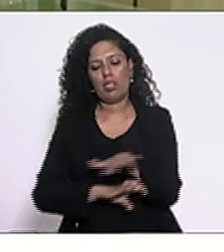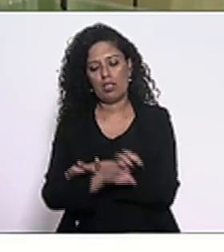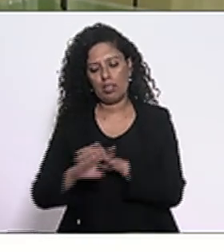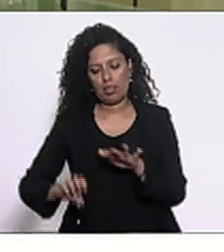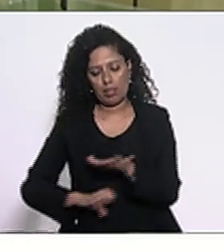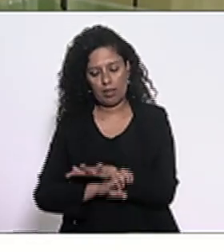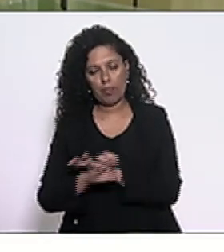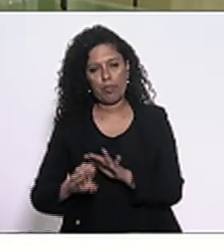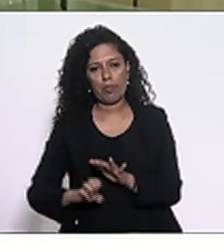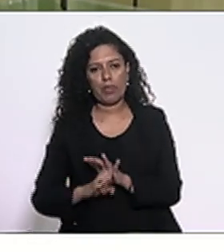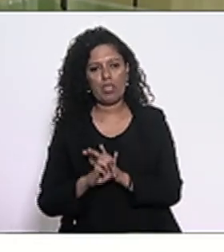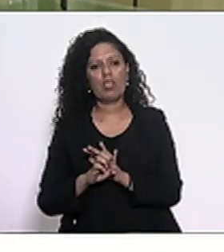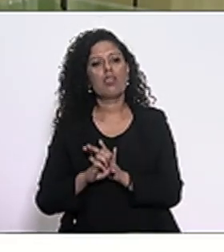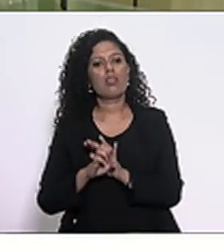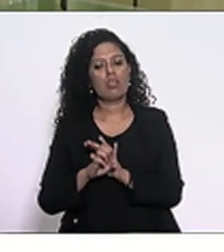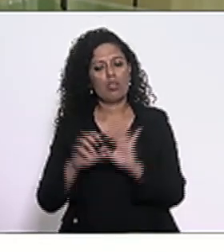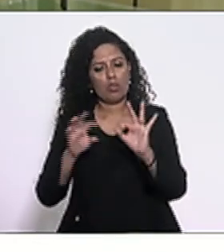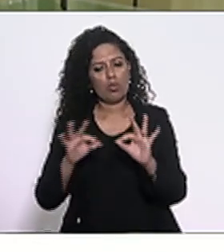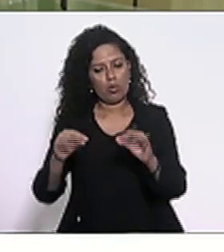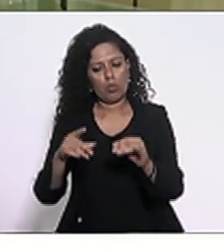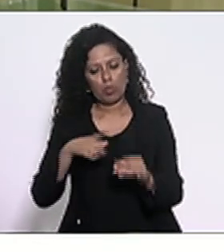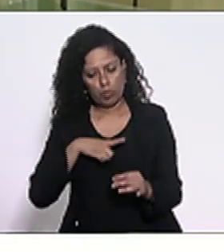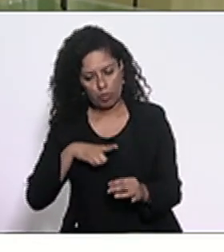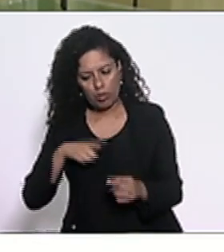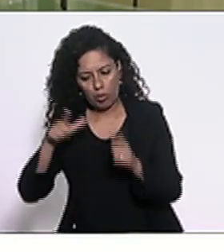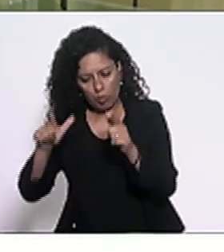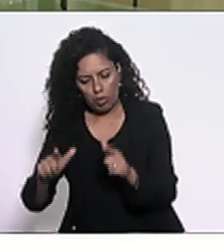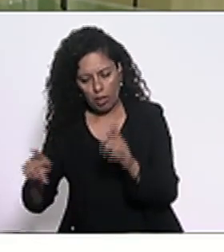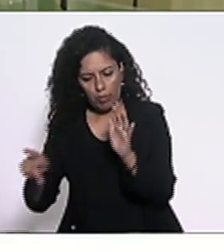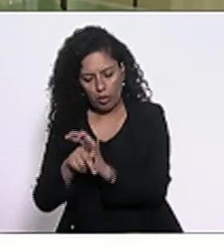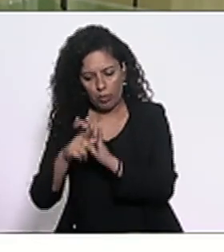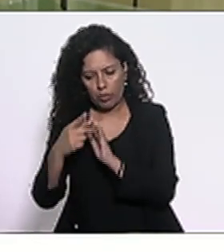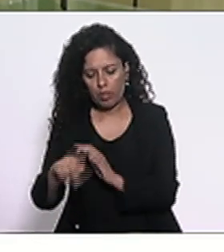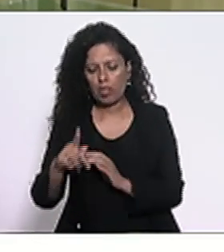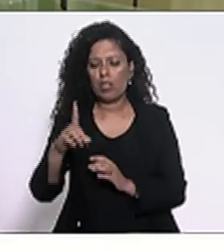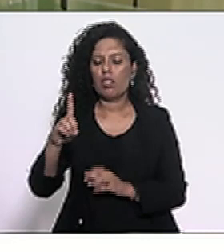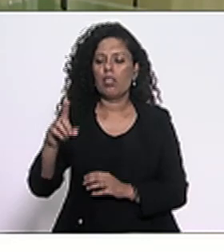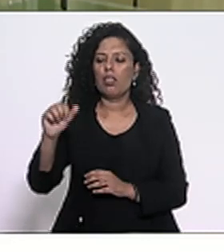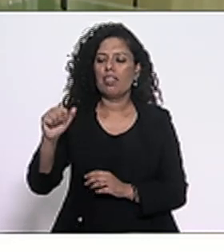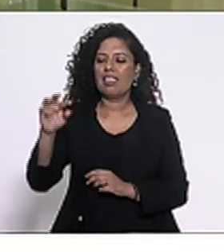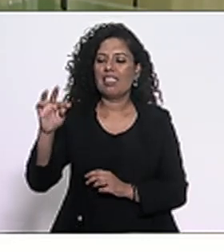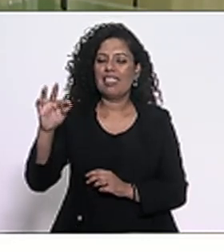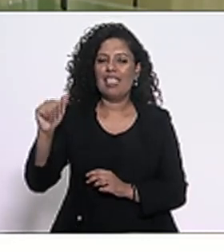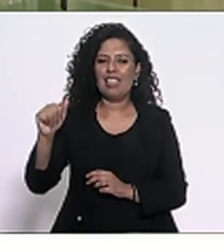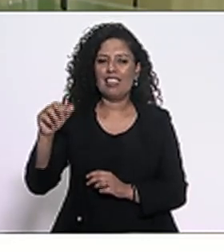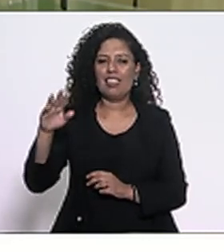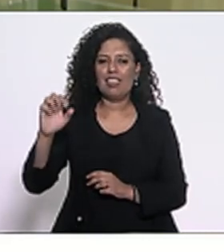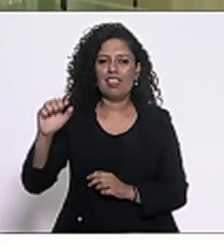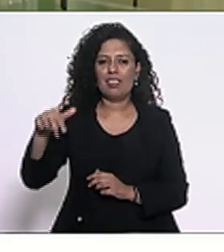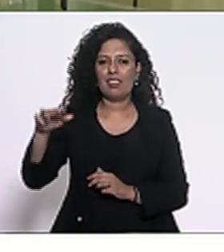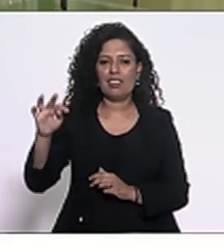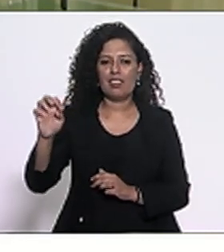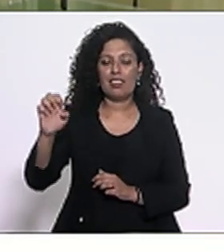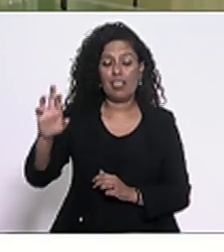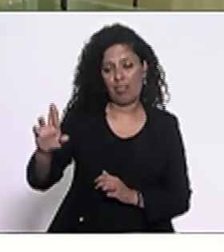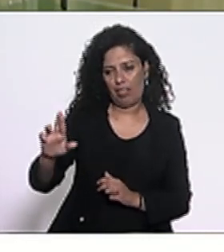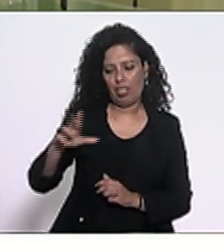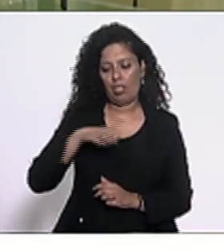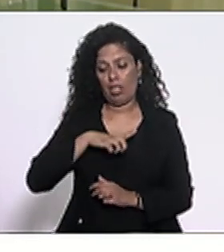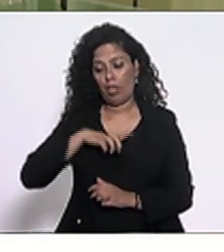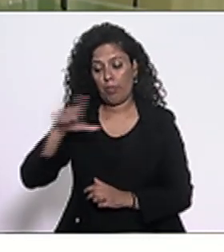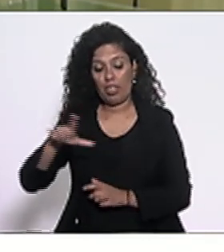uma redundância de data center e o Proderj não tem algo muito sério. Então, se existe alguma parceria, por exemplo, com o SERP, para poder